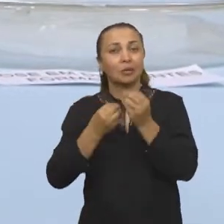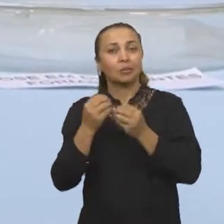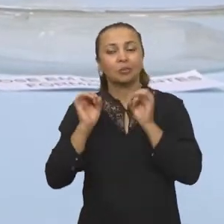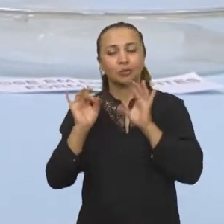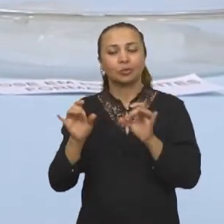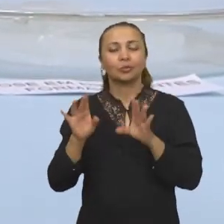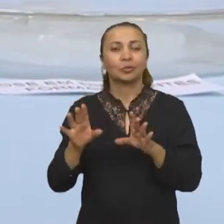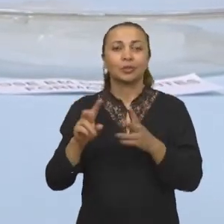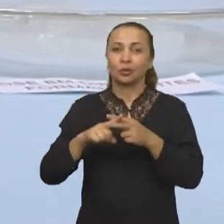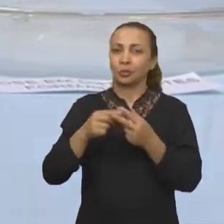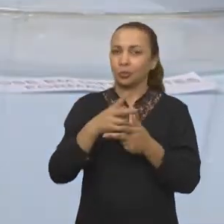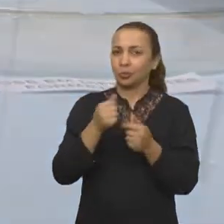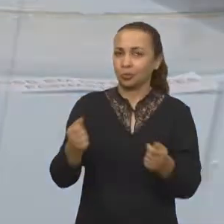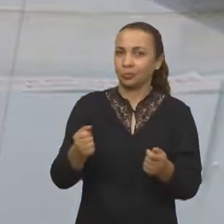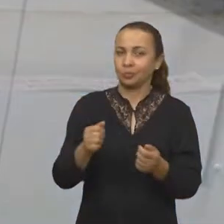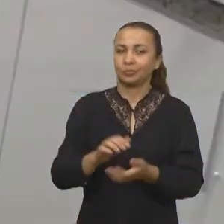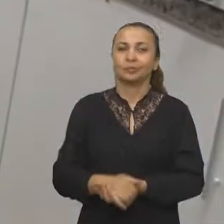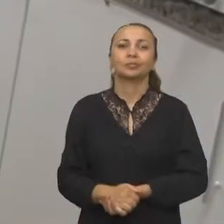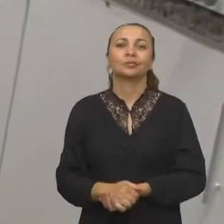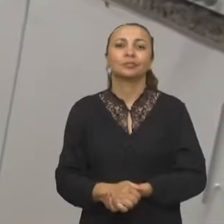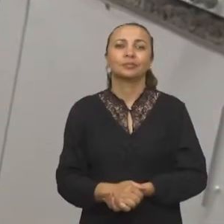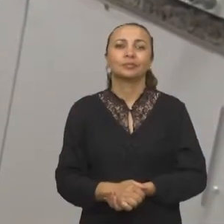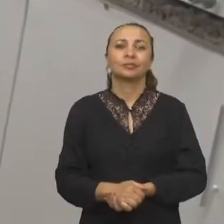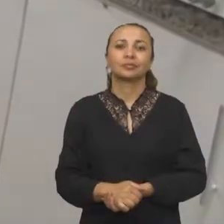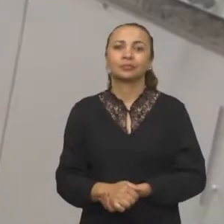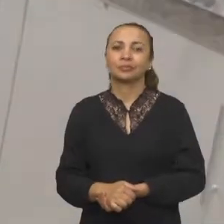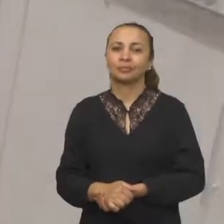de comercialização desse produto.